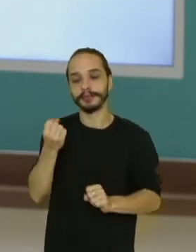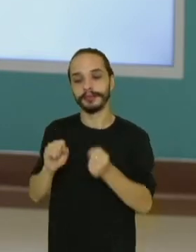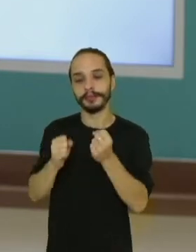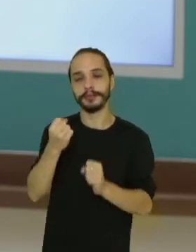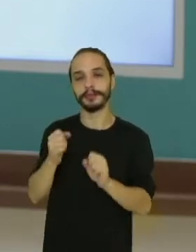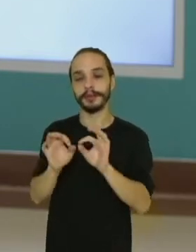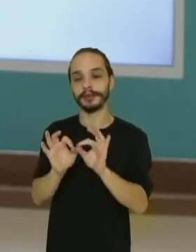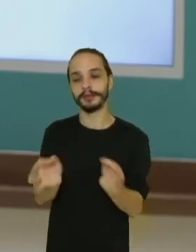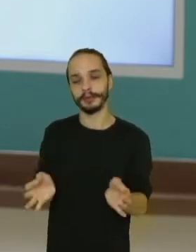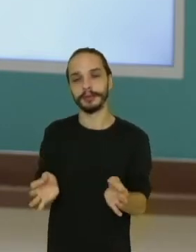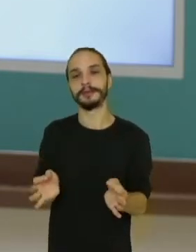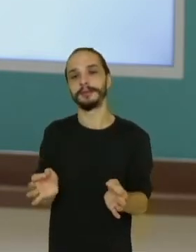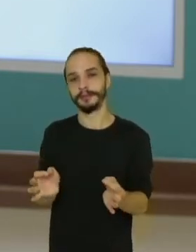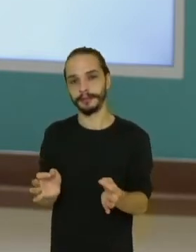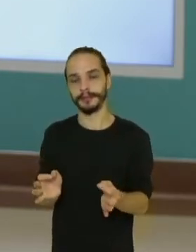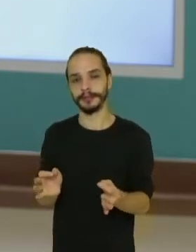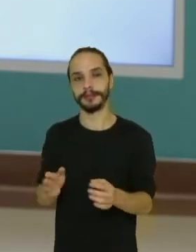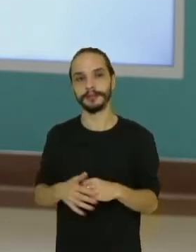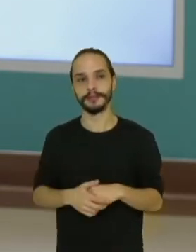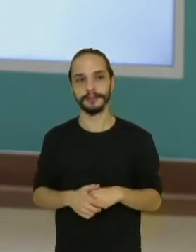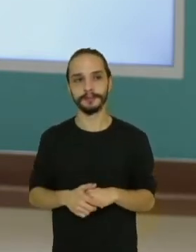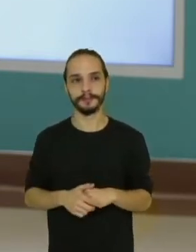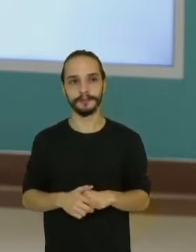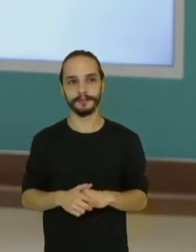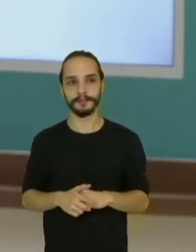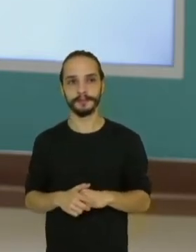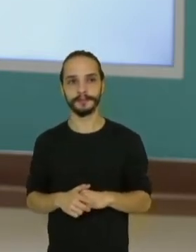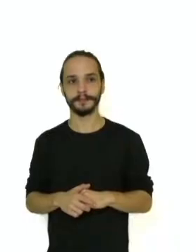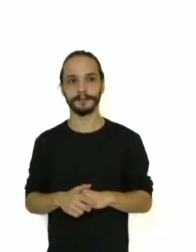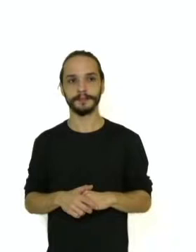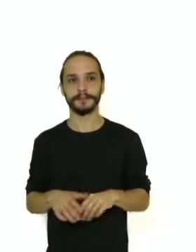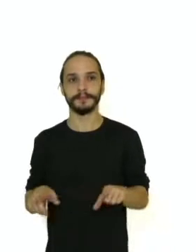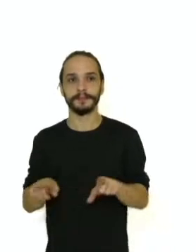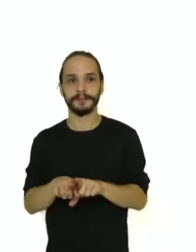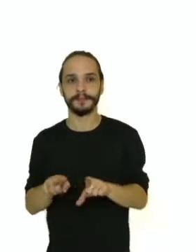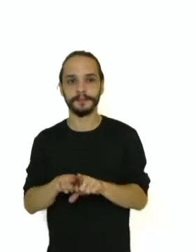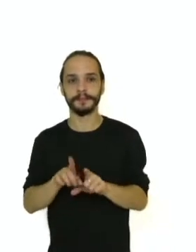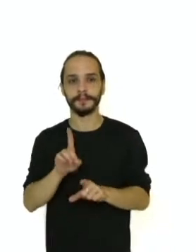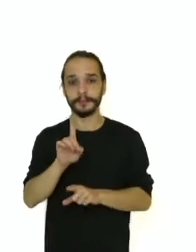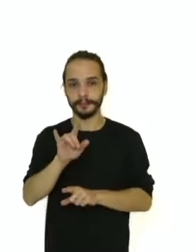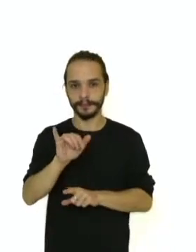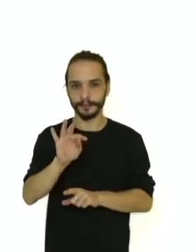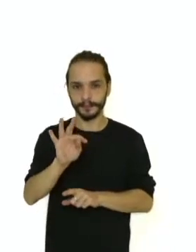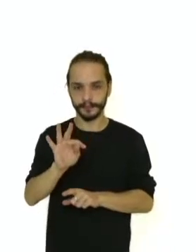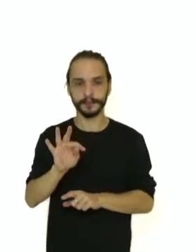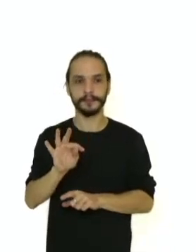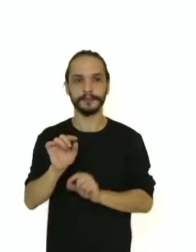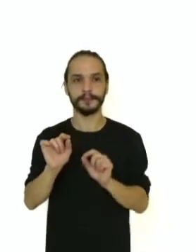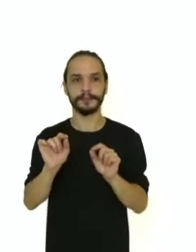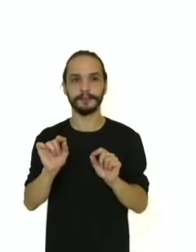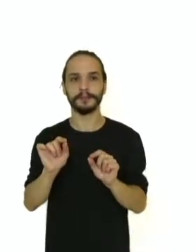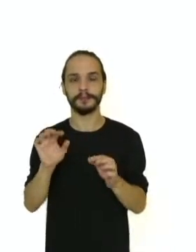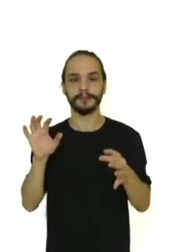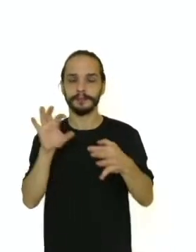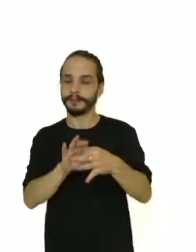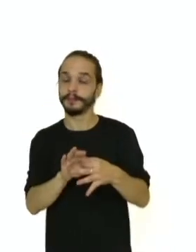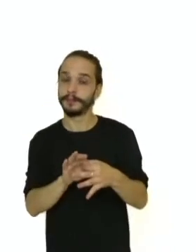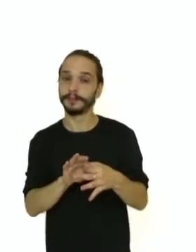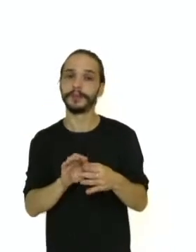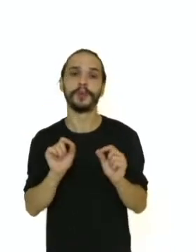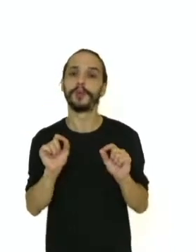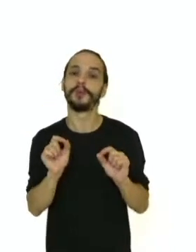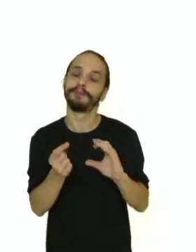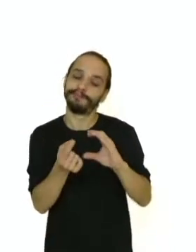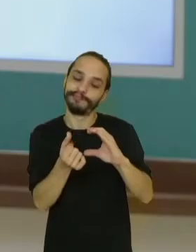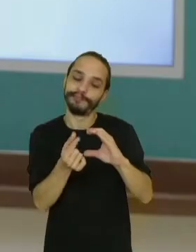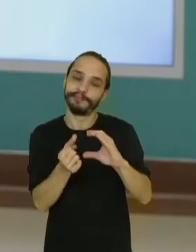mas de baixa complexidade de um modo geral, ok? Então, além disso, a DIT também está fortemente atrelada então, ao capitalismo,